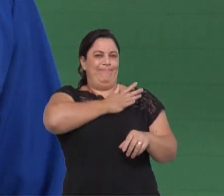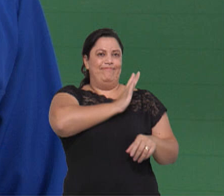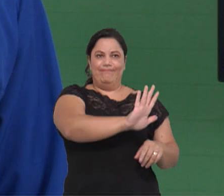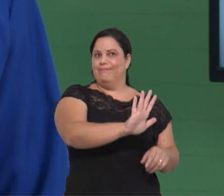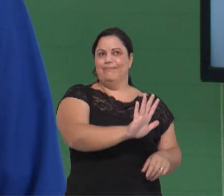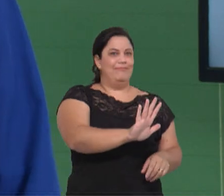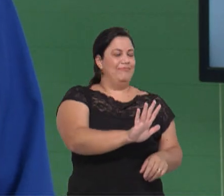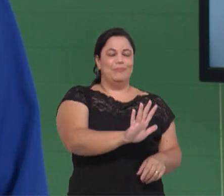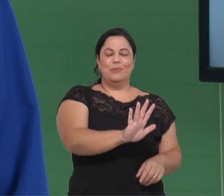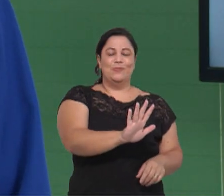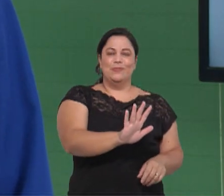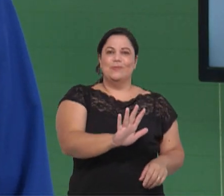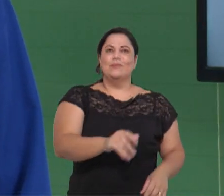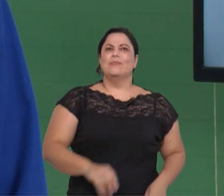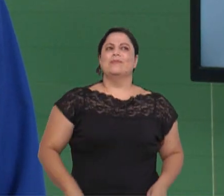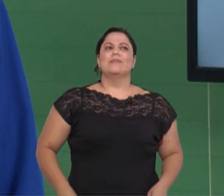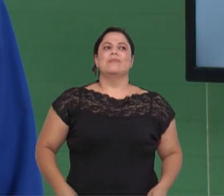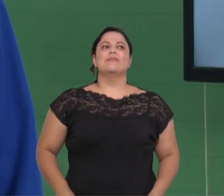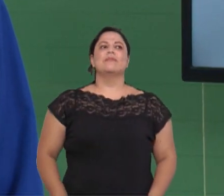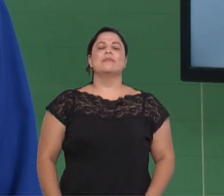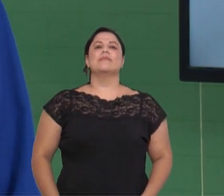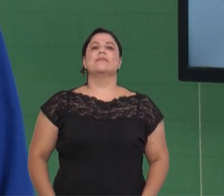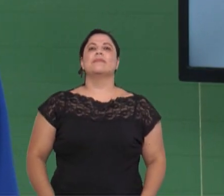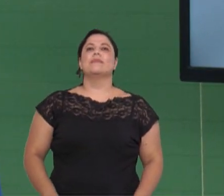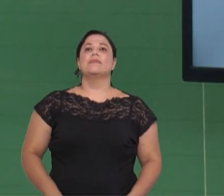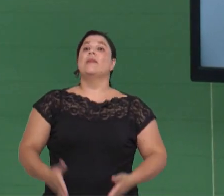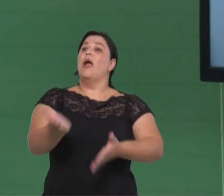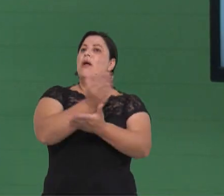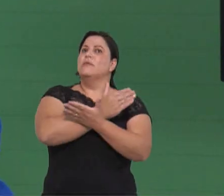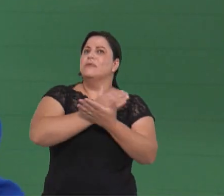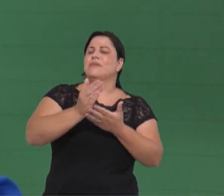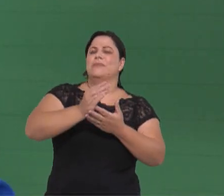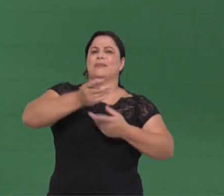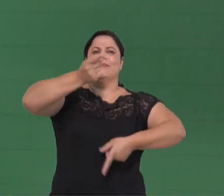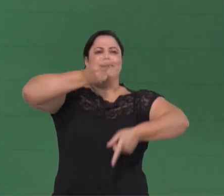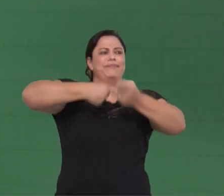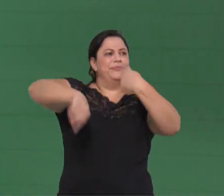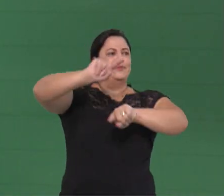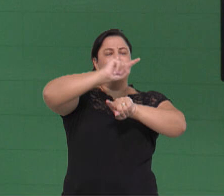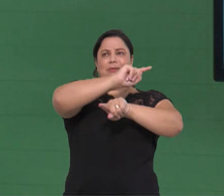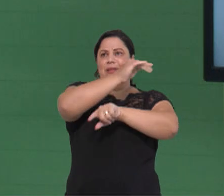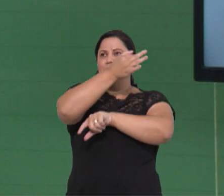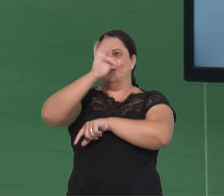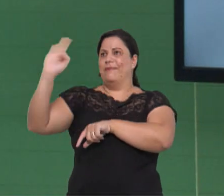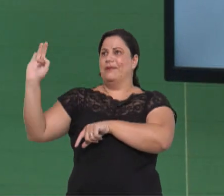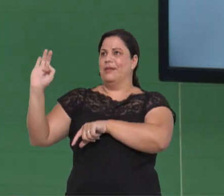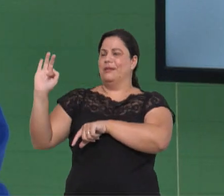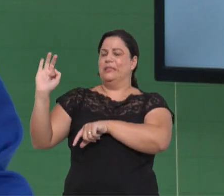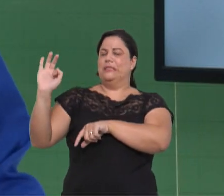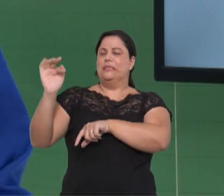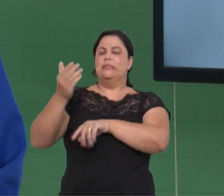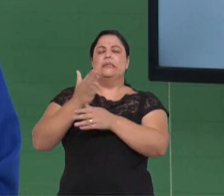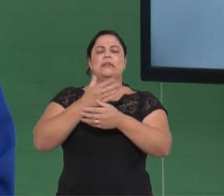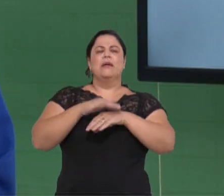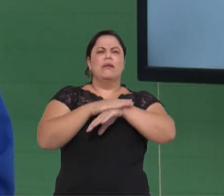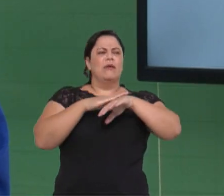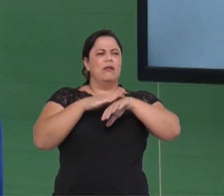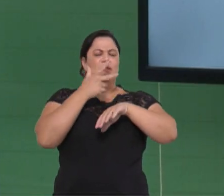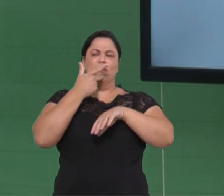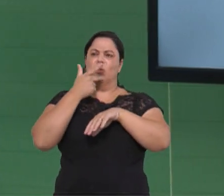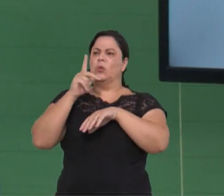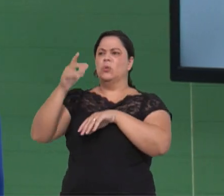alguém comentou com a rainha que o povo estava às portas. E a revolução havia